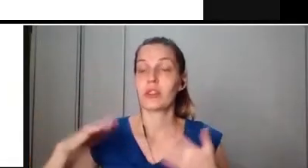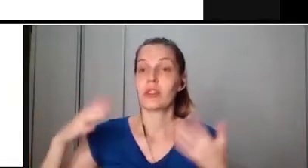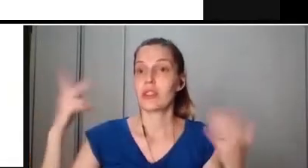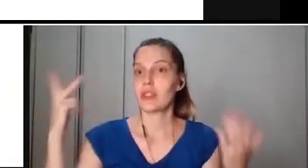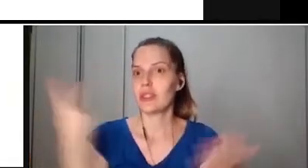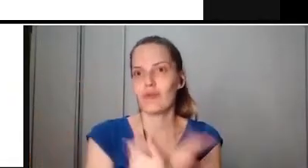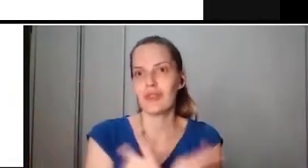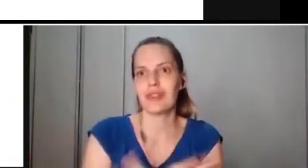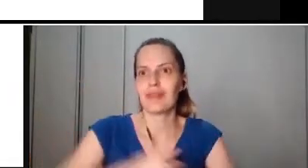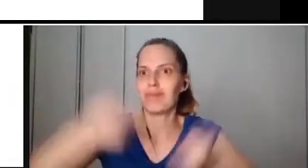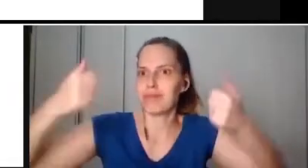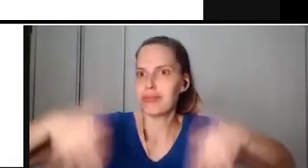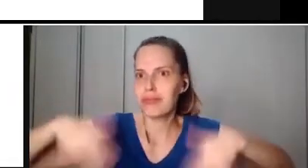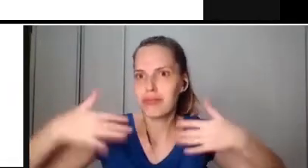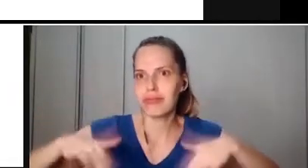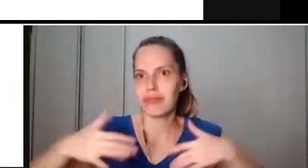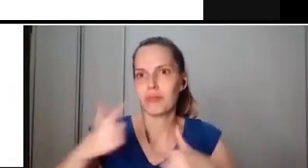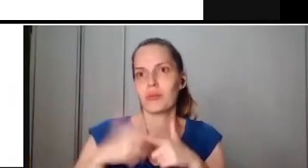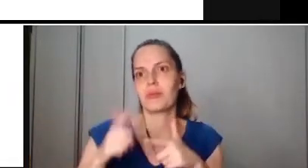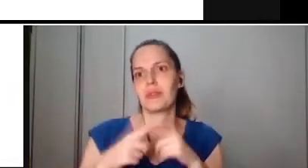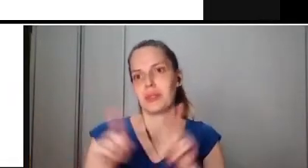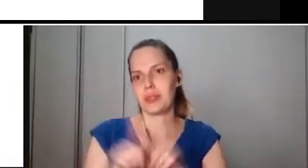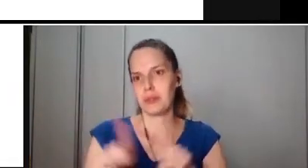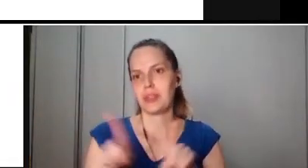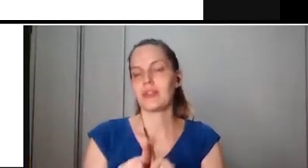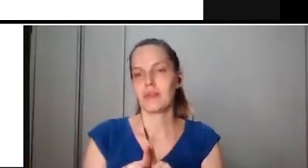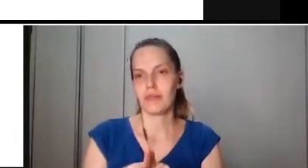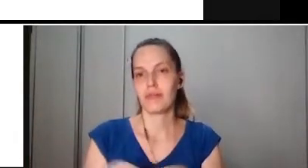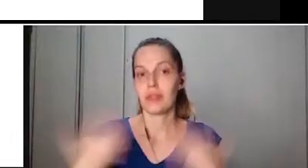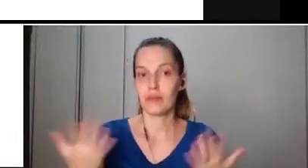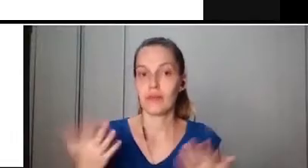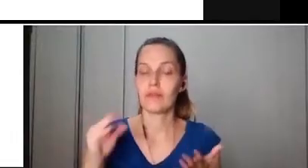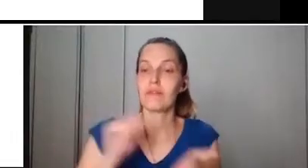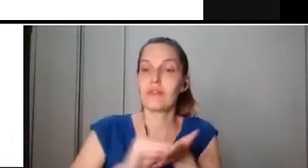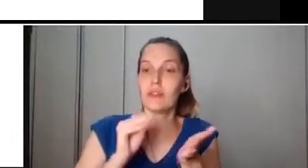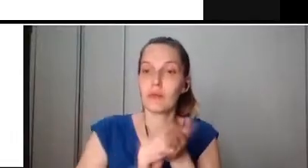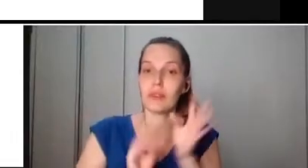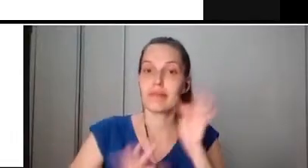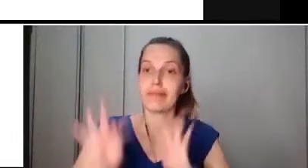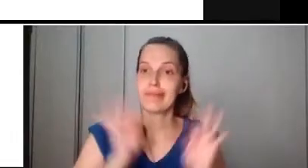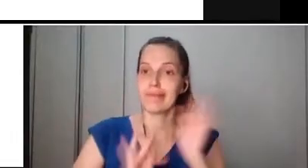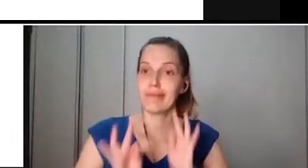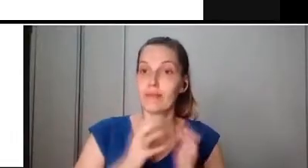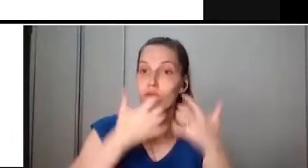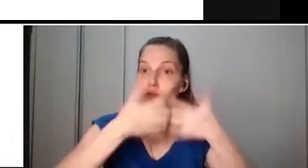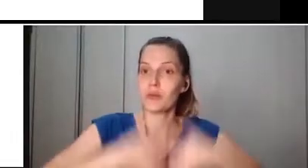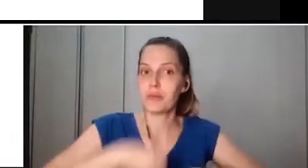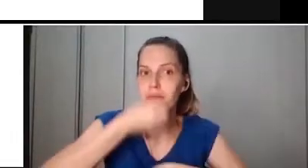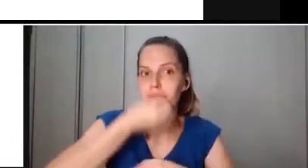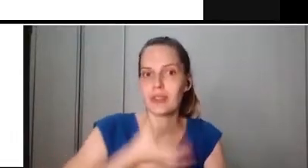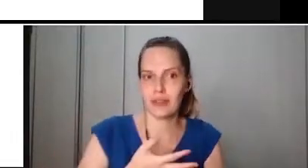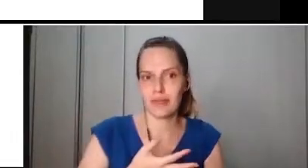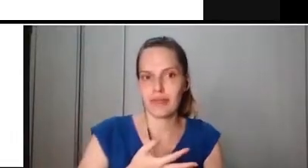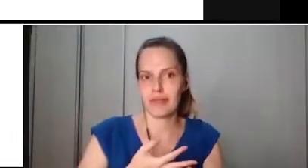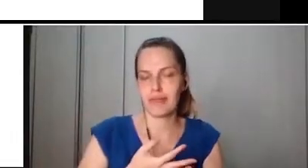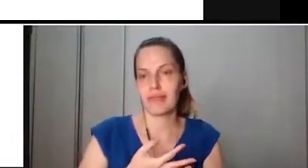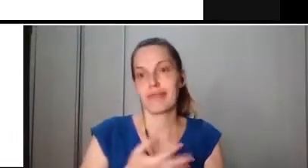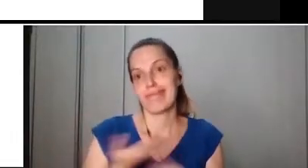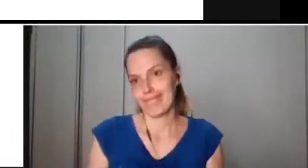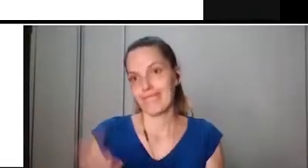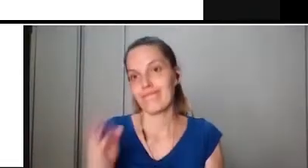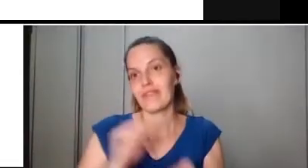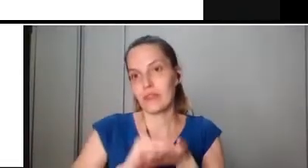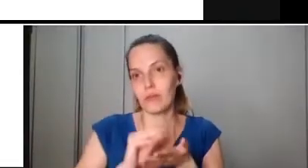Falta um tratamento específico efetivo. Até hoje a gente não tem. Nada garante seleção de mutações menos letais. A